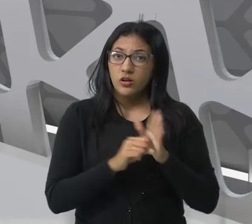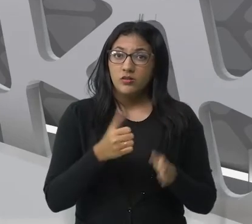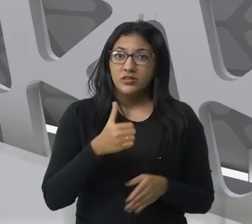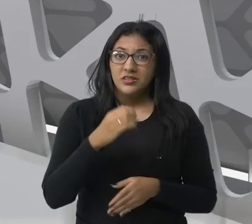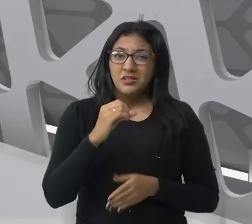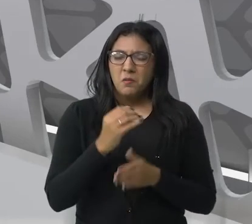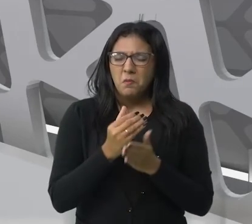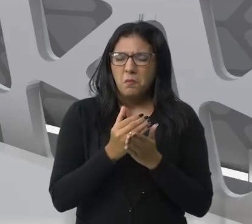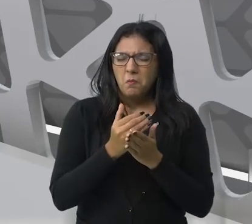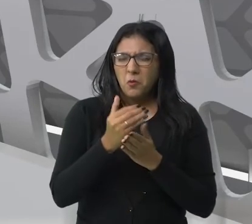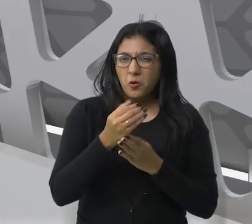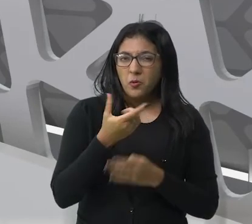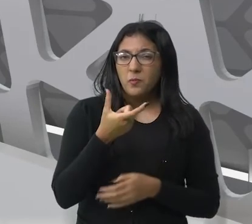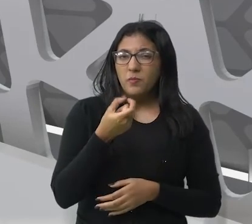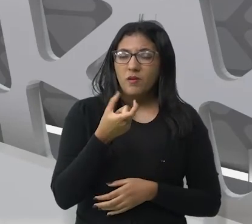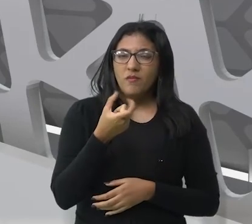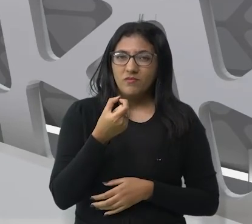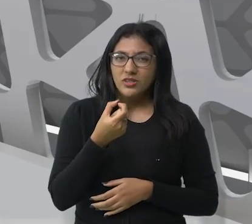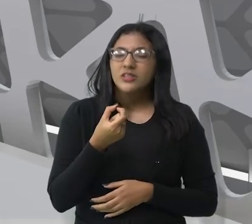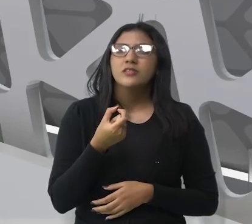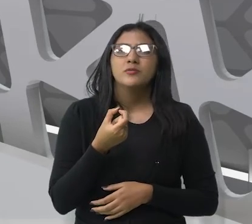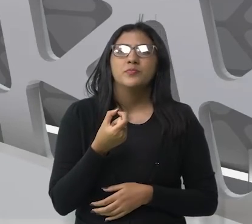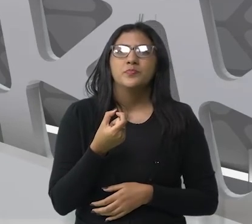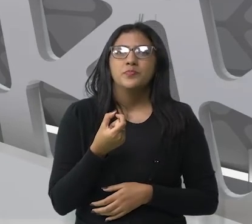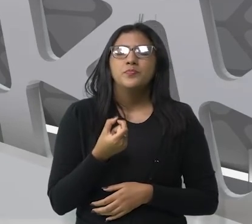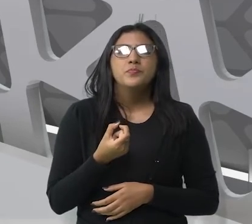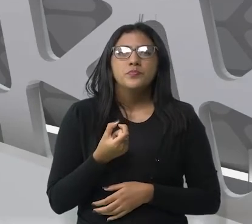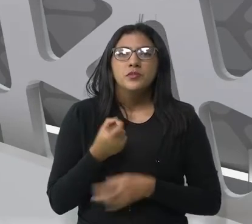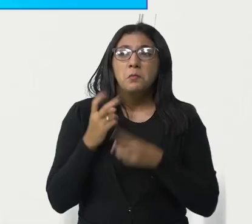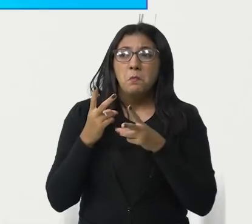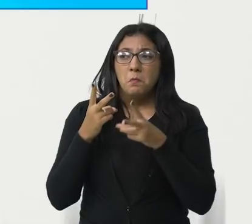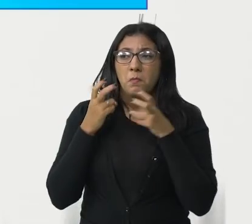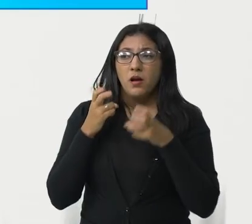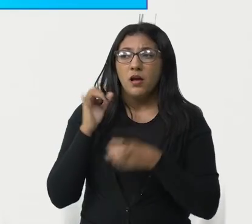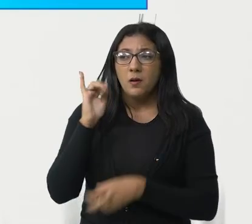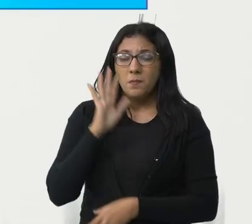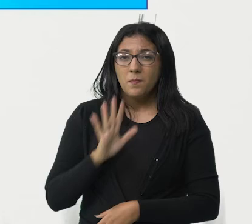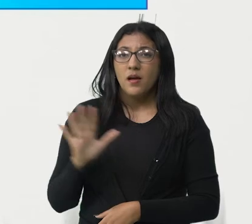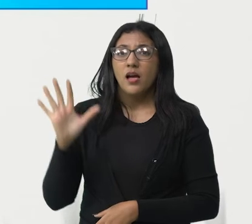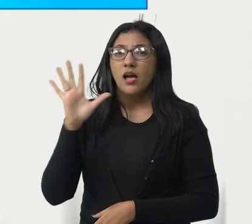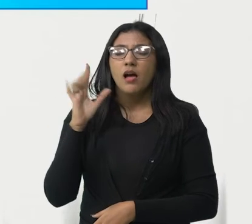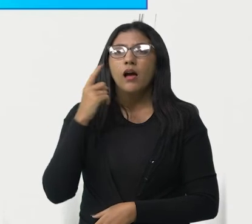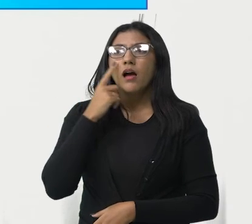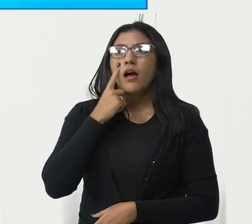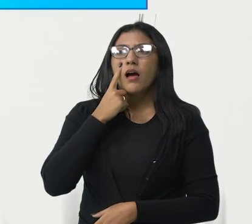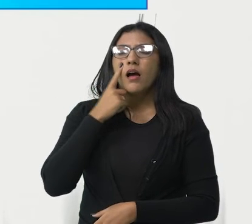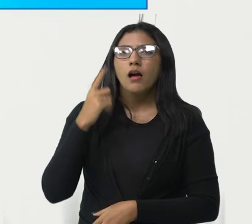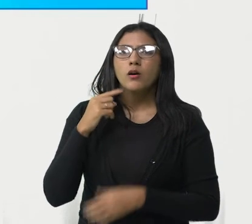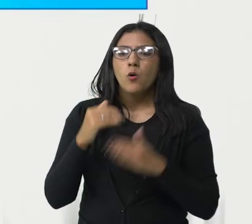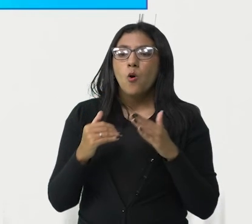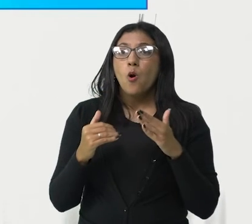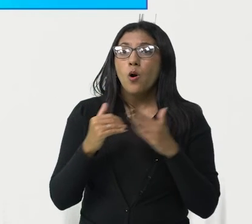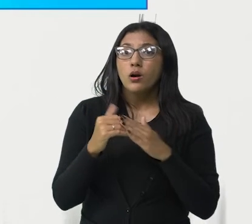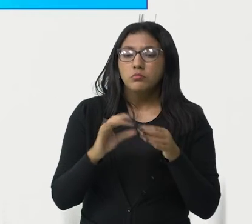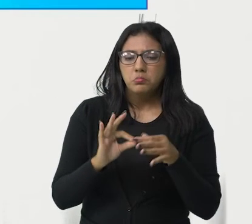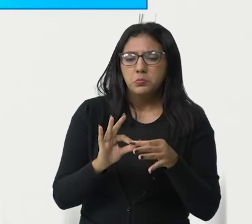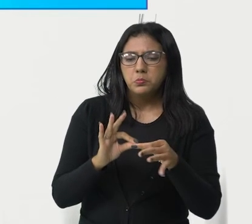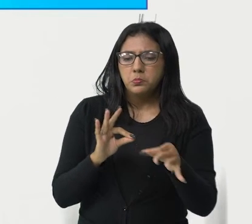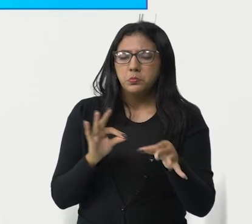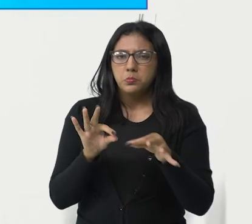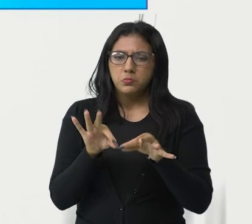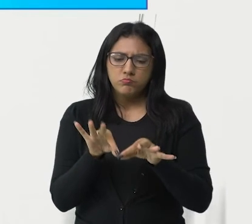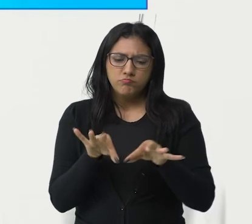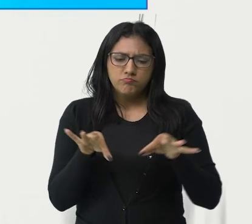do século XX, a gente vai verificar através deste mapa aí os limites, né, do território brasileiro que